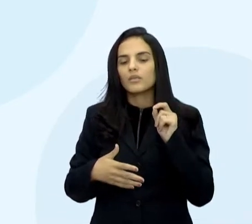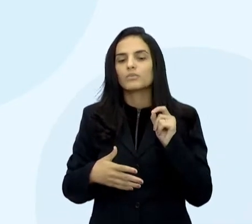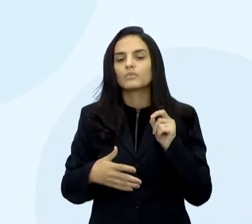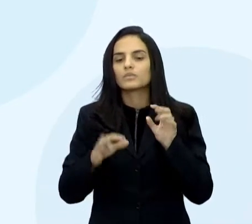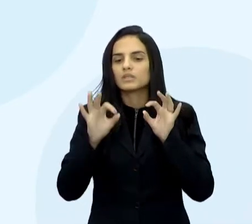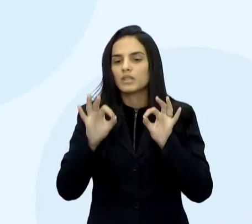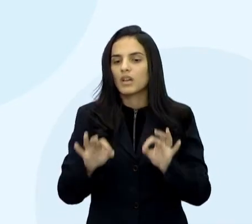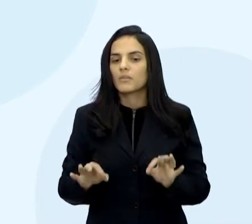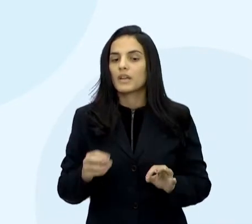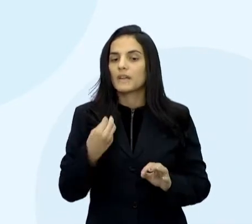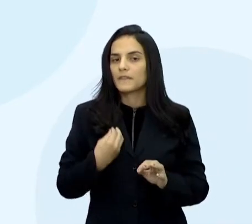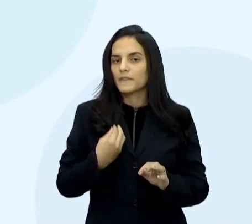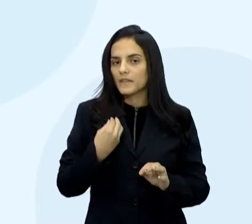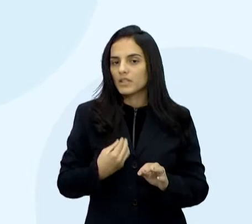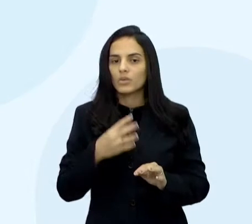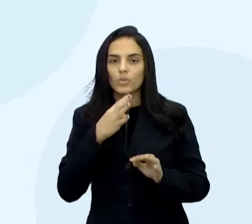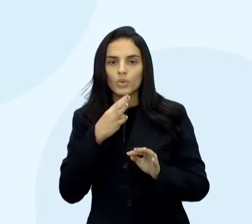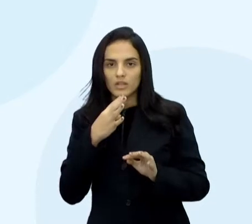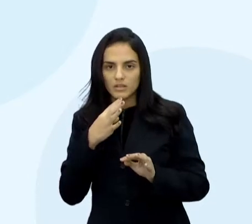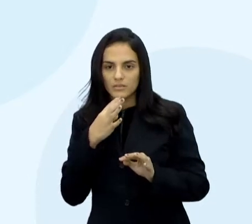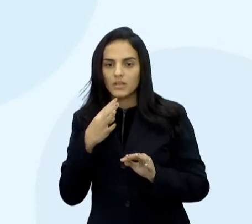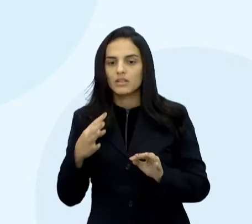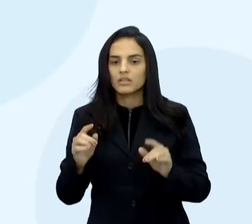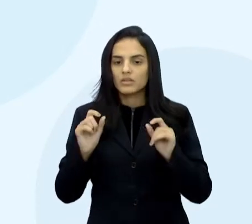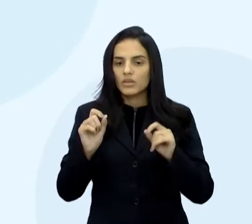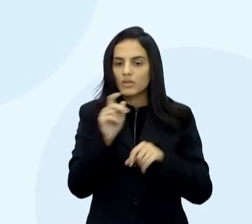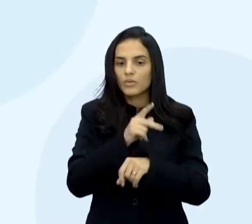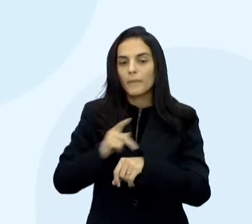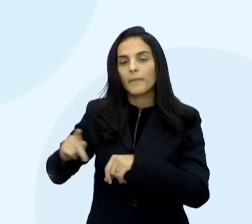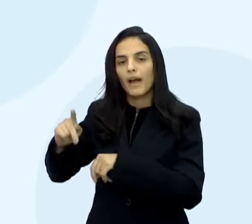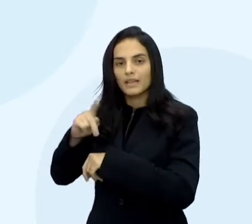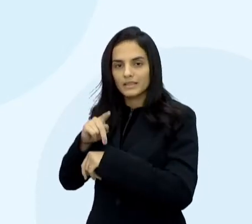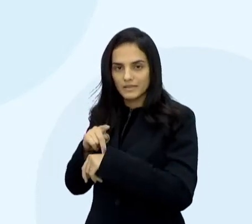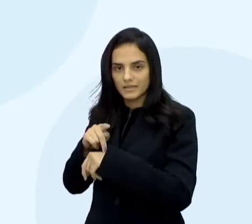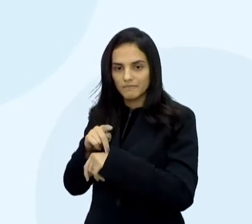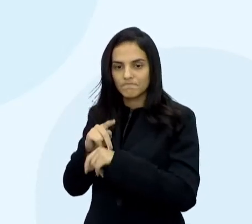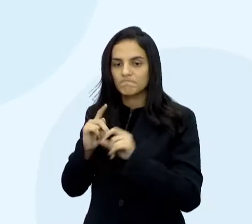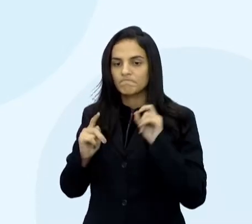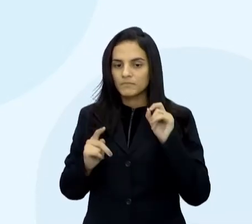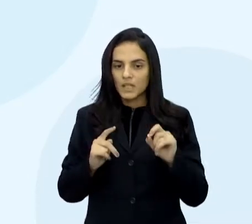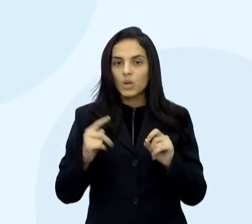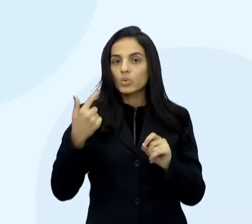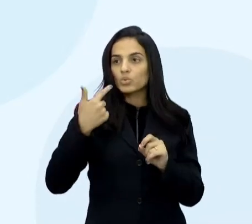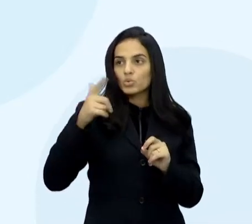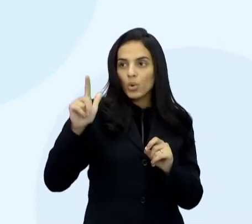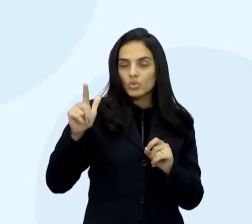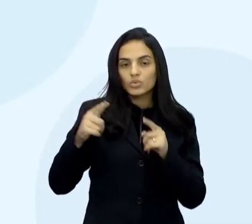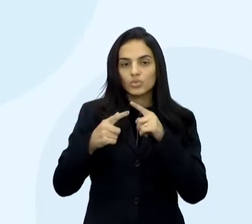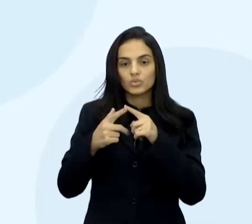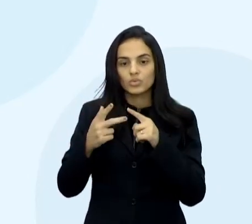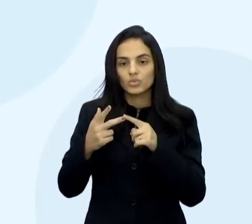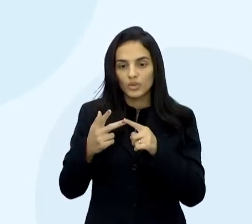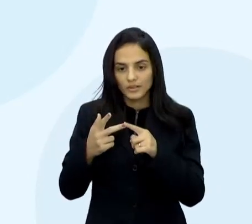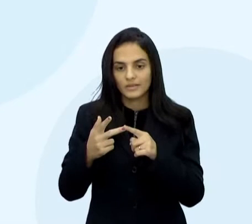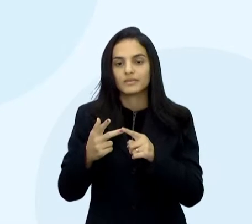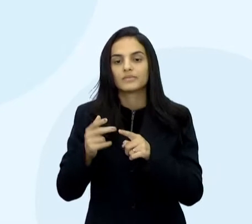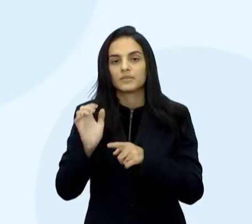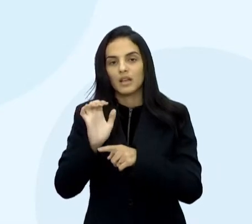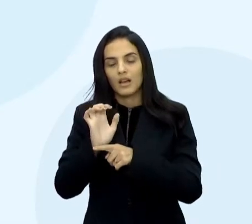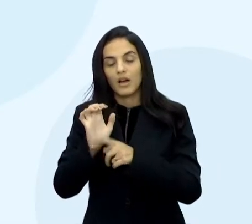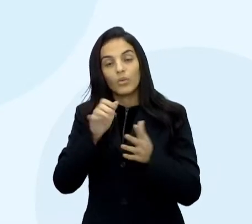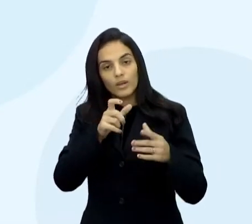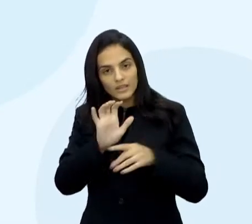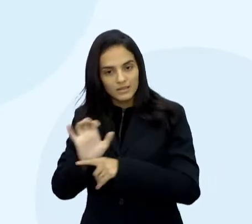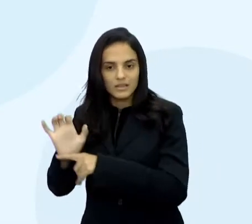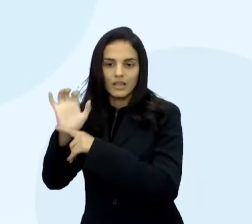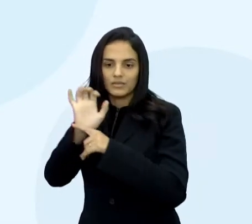para a existência e o reconhecimento de um país, sendo os outros dois a nação e o